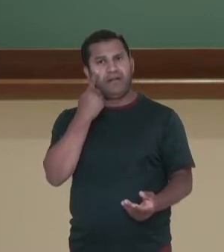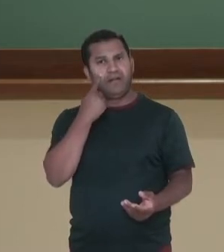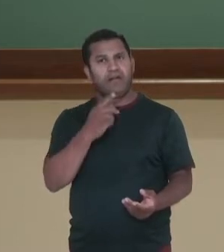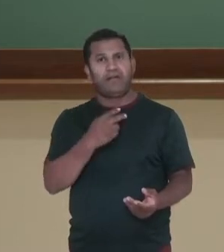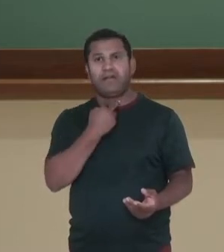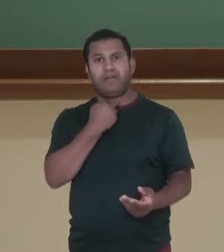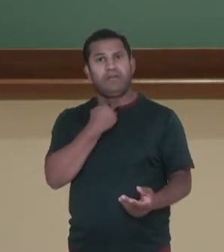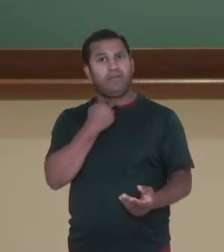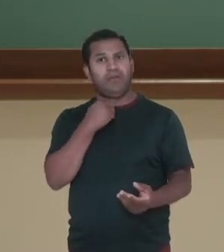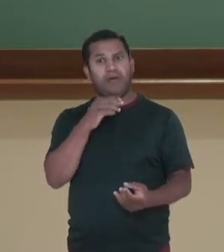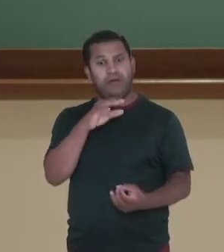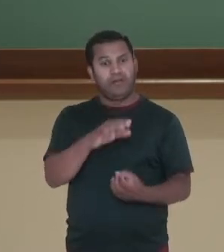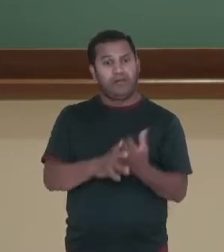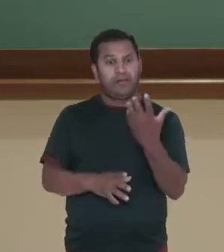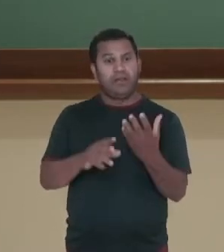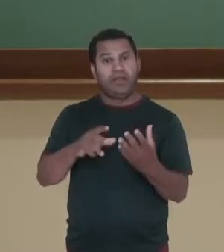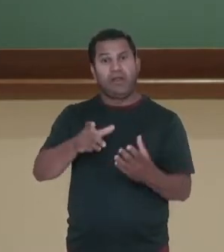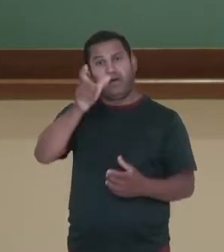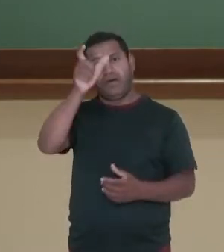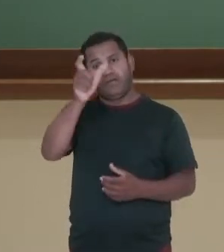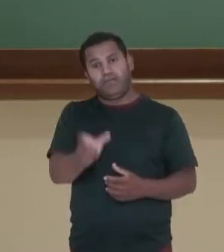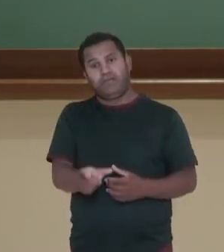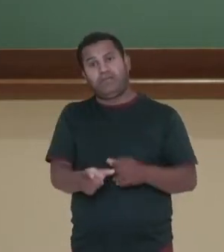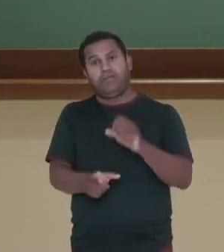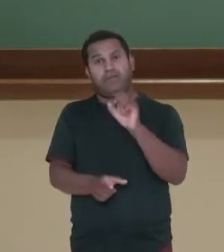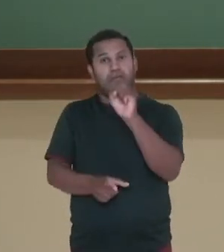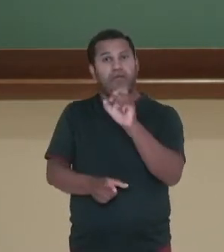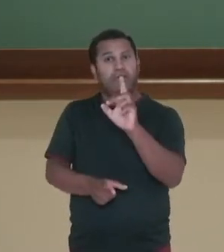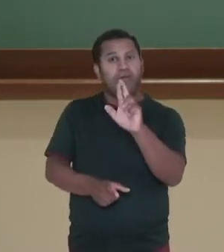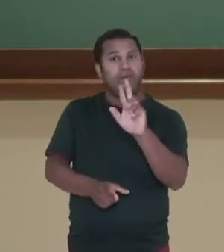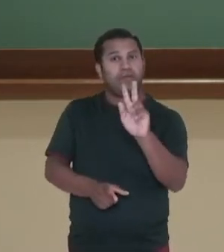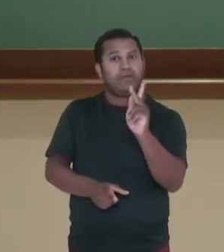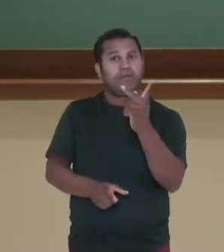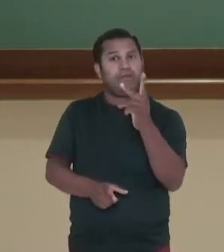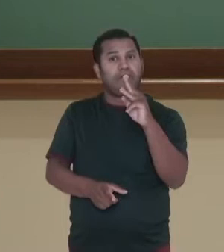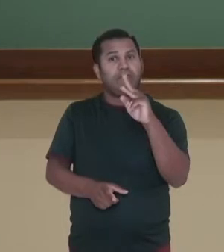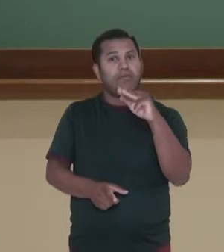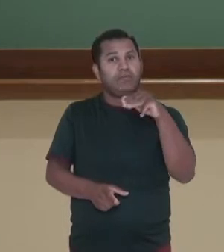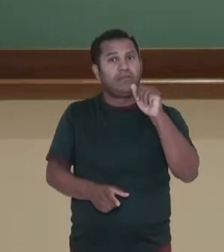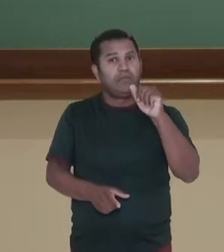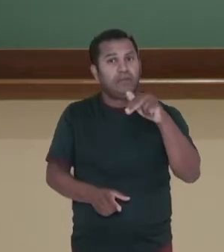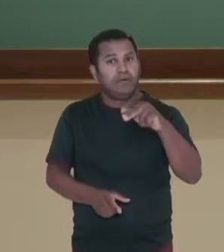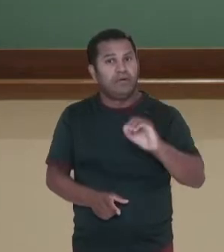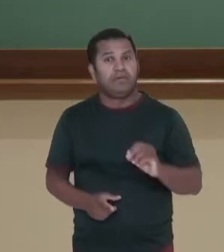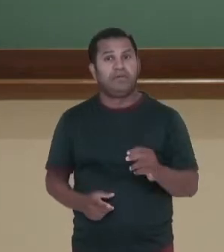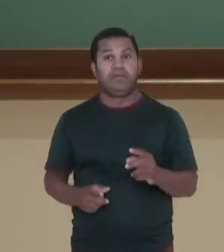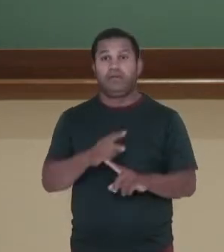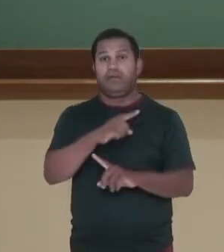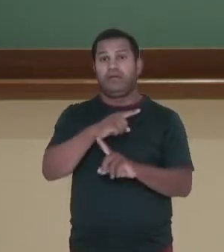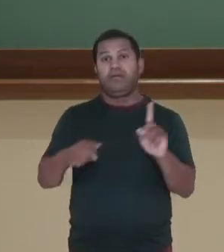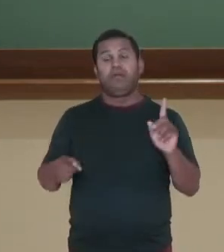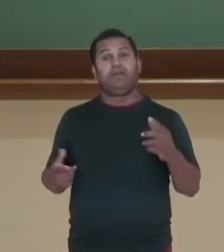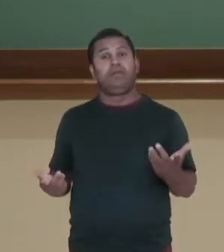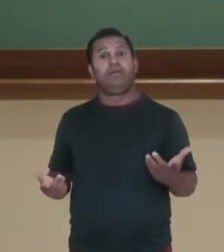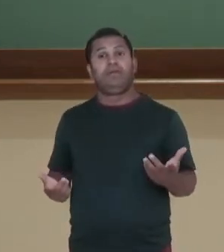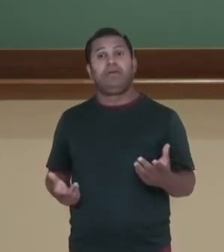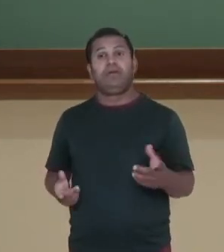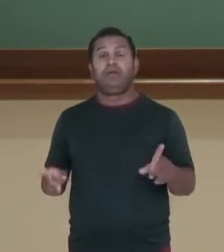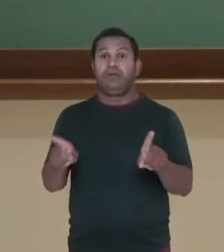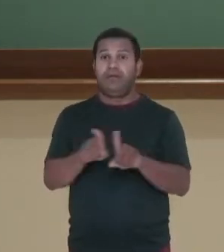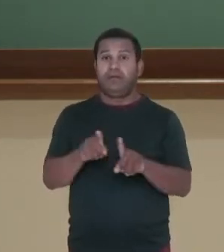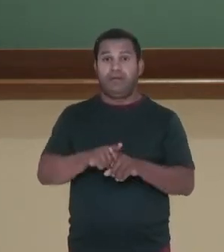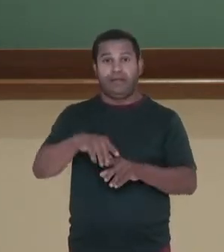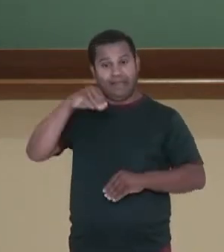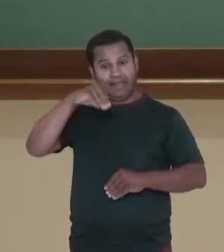um humano, né? A bioética não permite testes em humanos, em embriões,